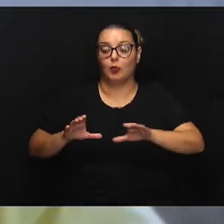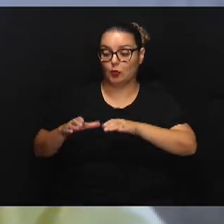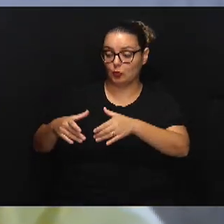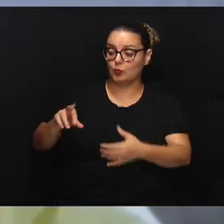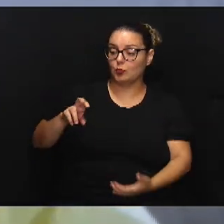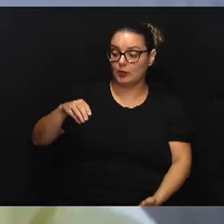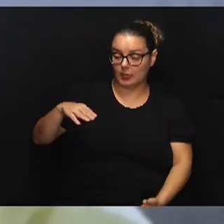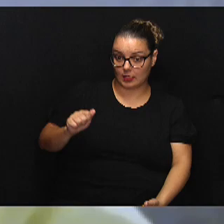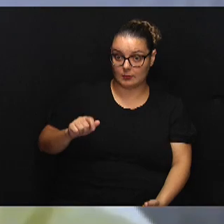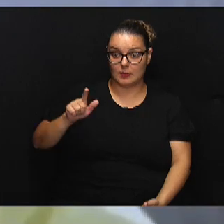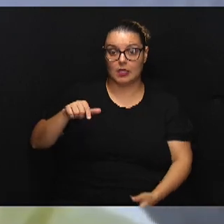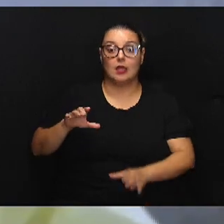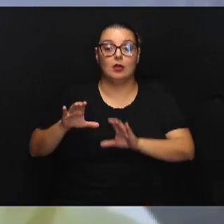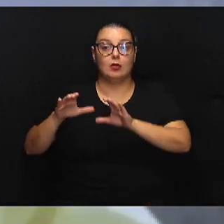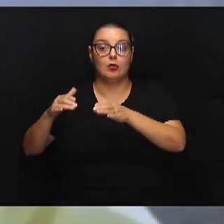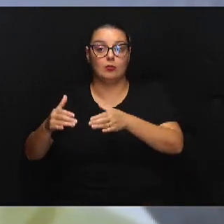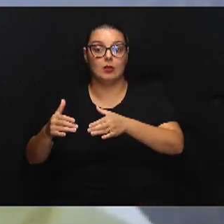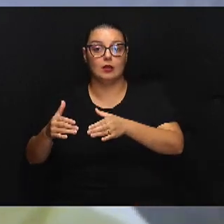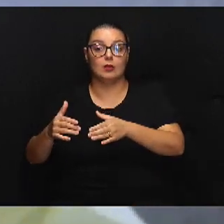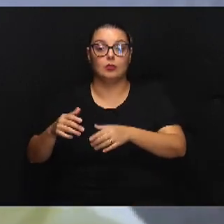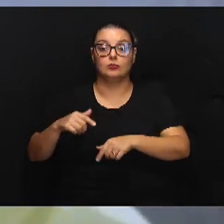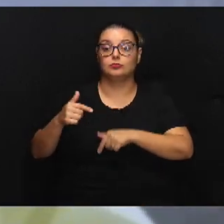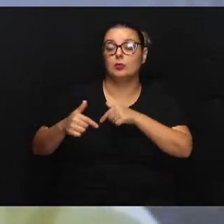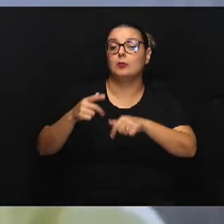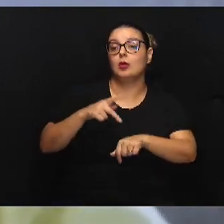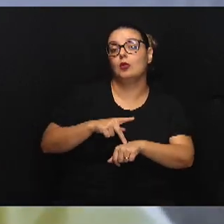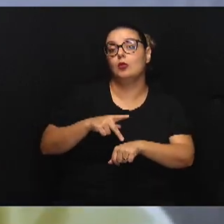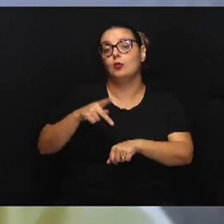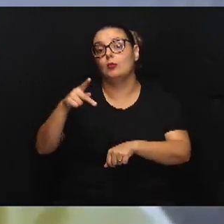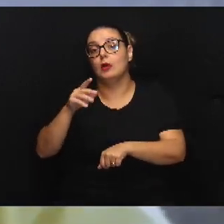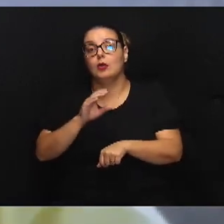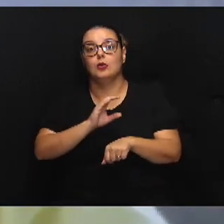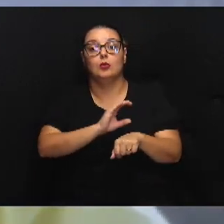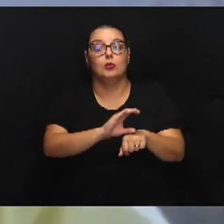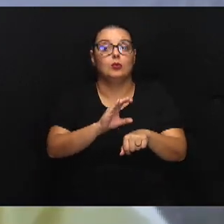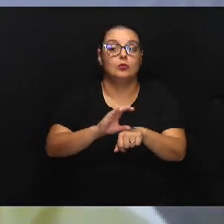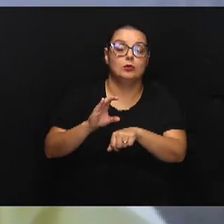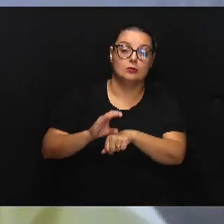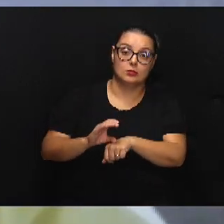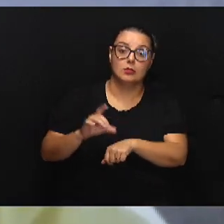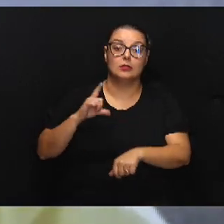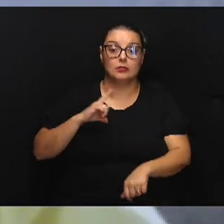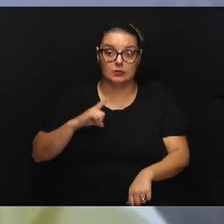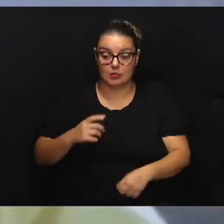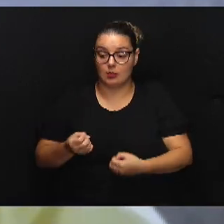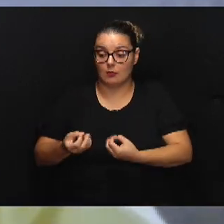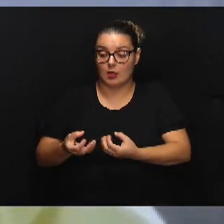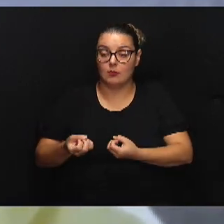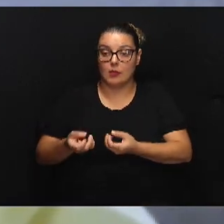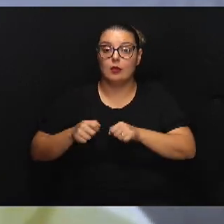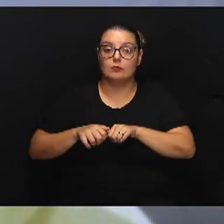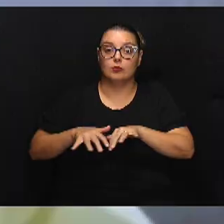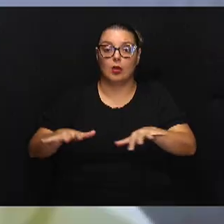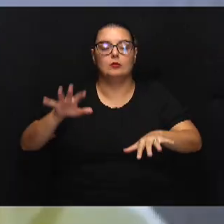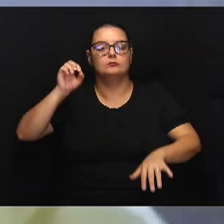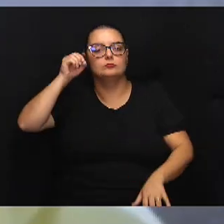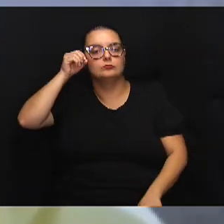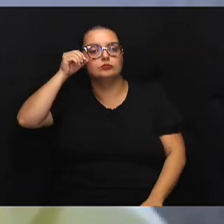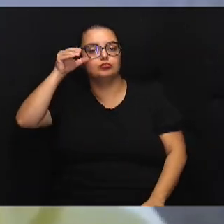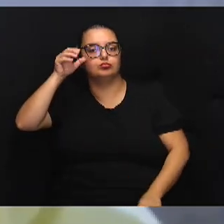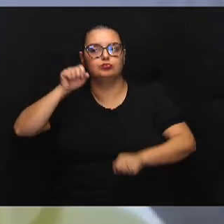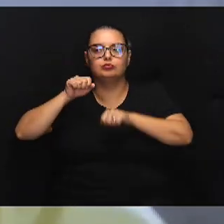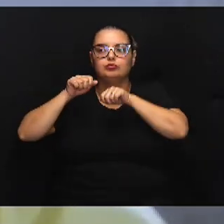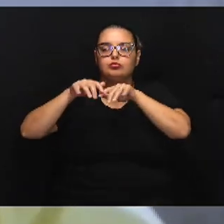um grupo que trabalha com pós-graduação, com cursos, e ele tem levado este conhecimento para